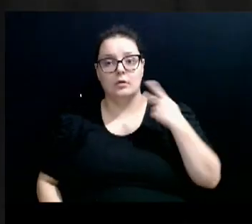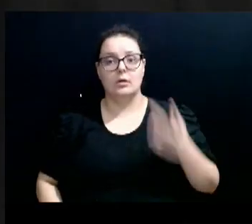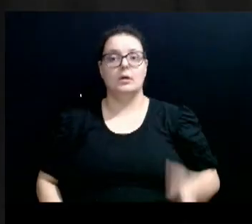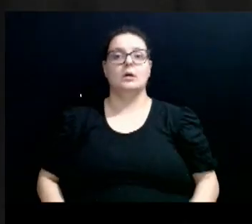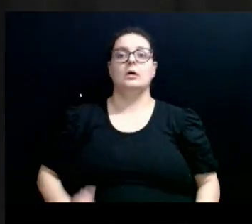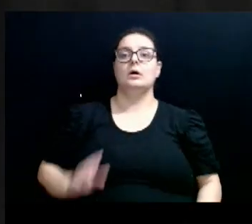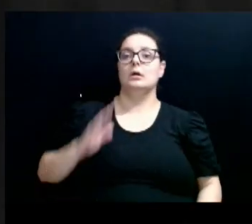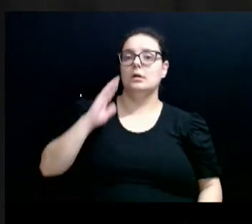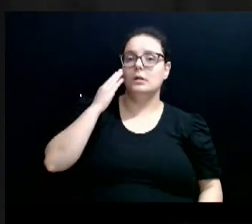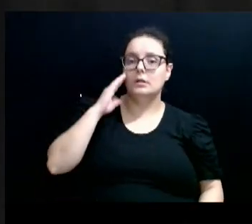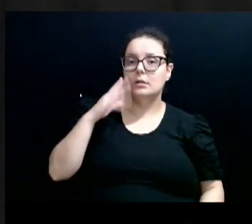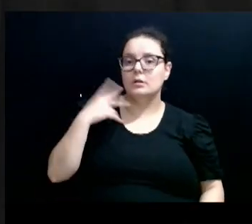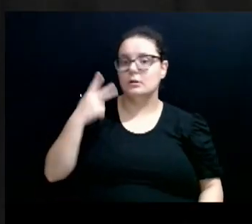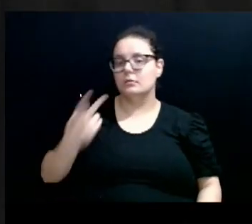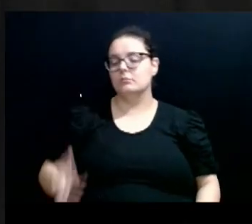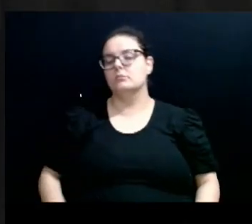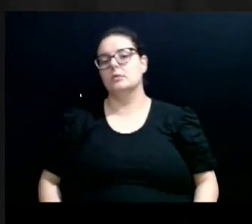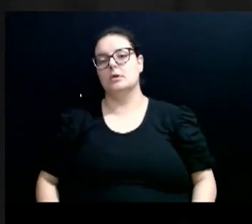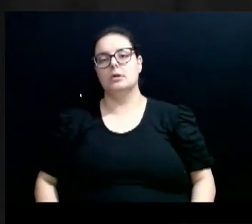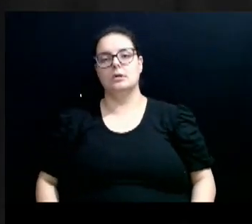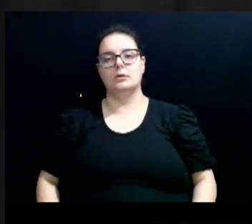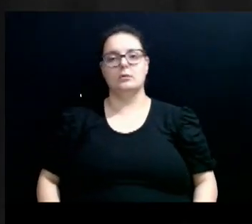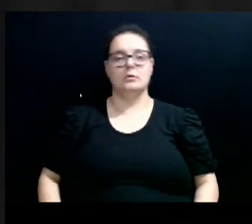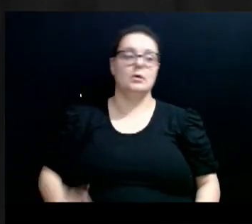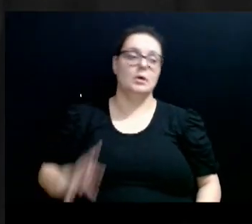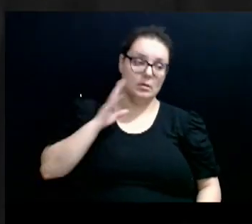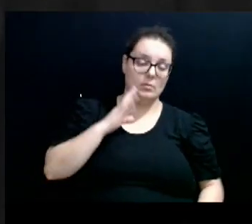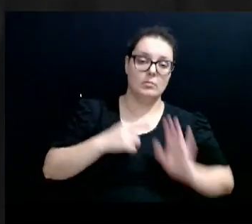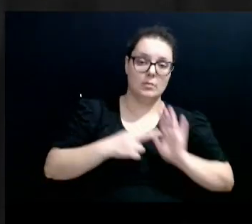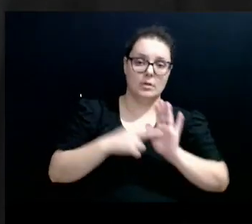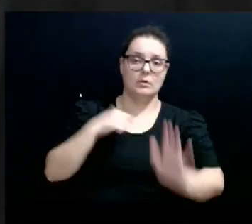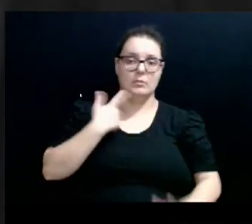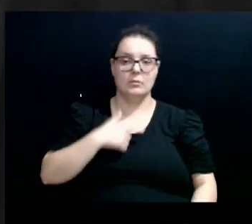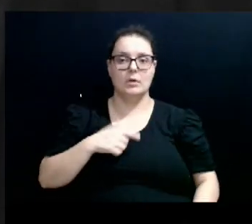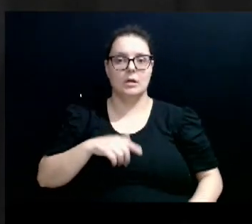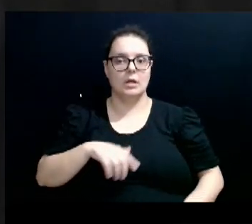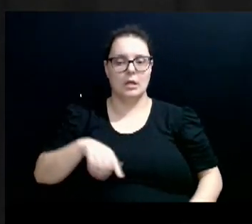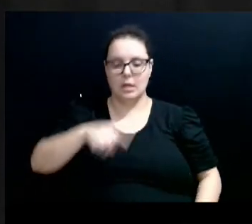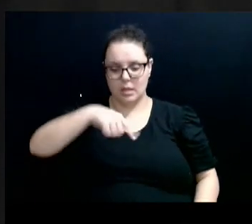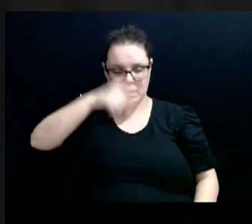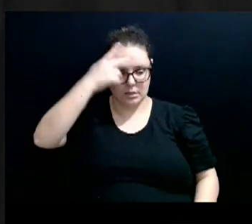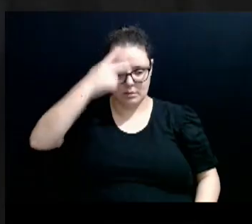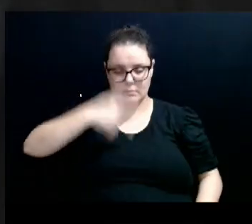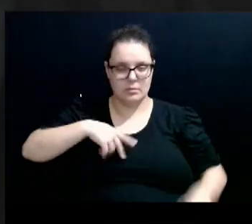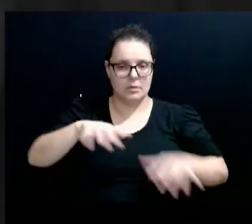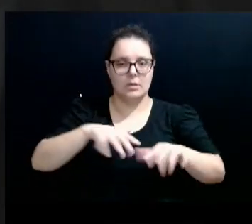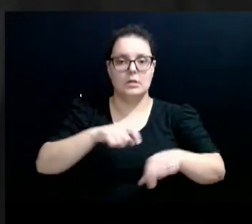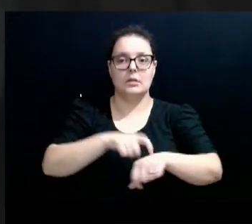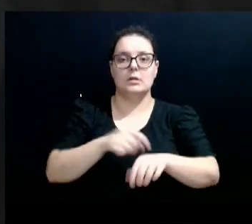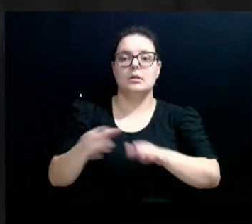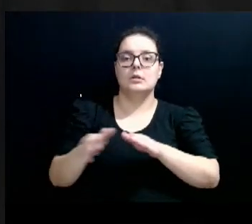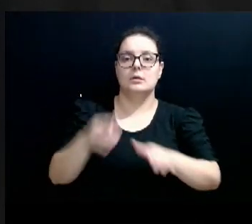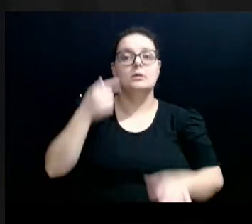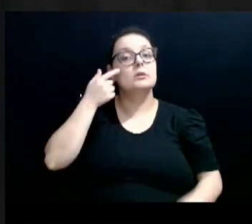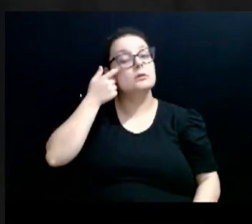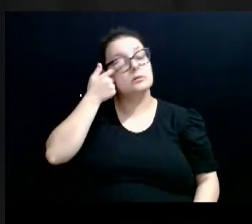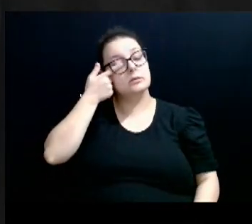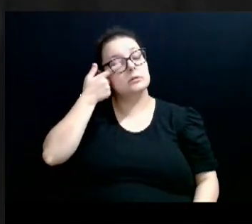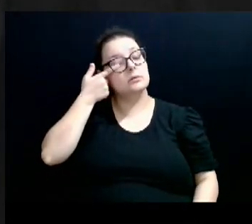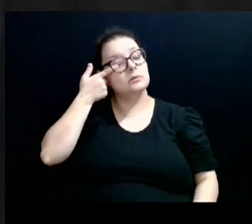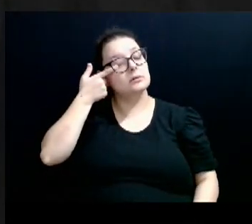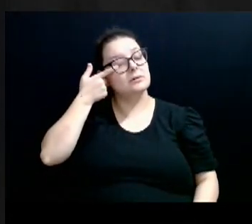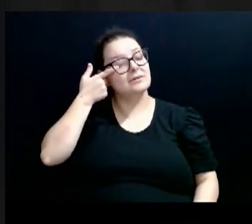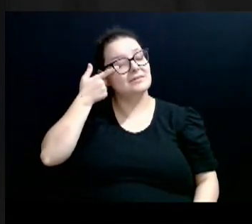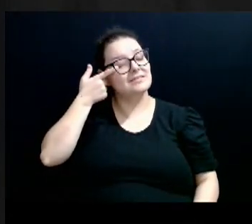uma pessoa que talvez seria legal para nos representar. Aí eles começaram. E nesse momento também tinha o projeto lá do Instituto Paulo